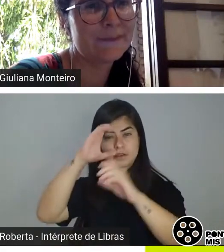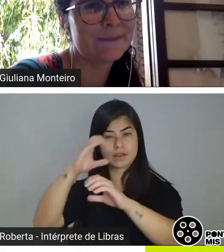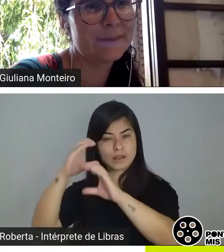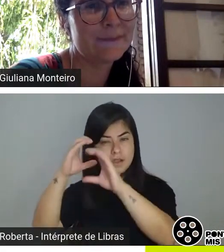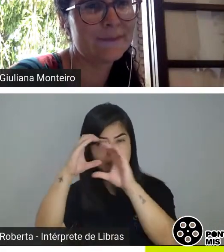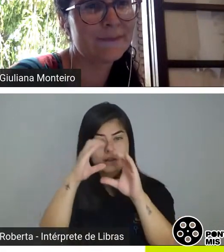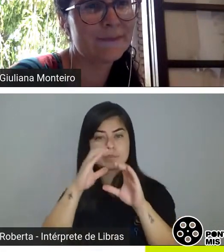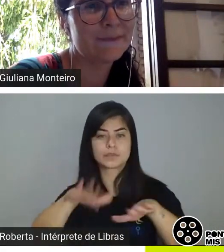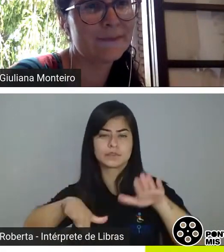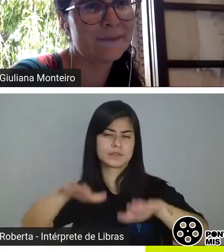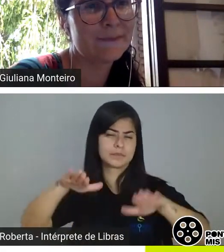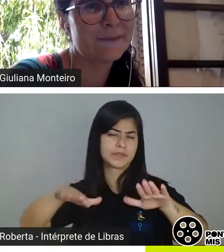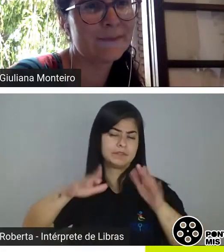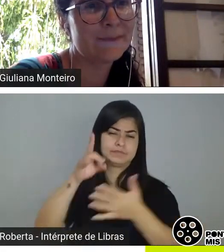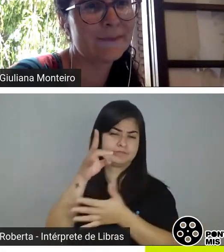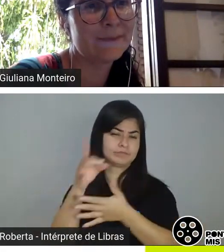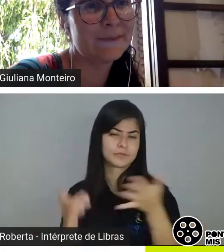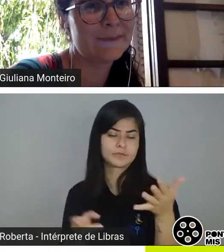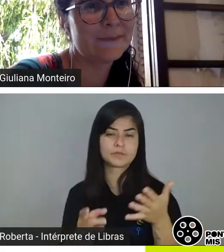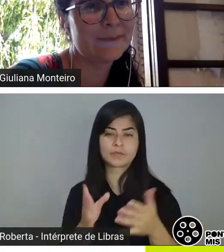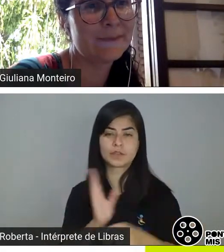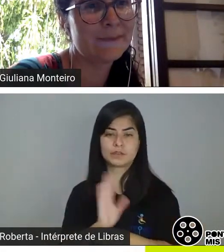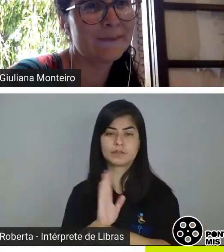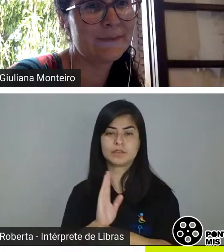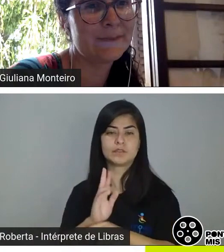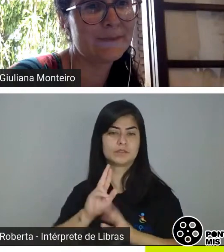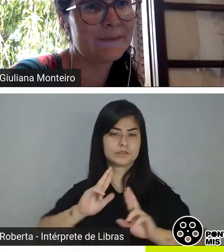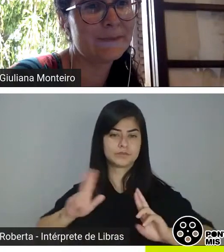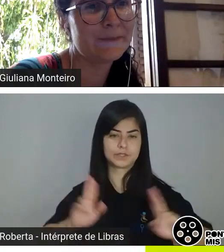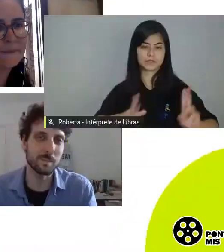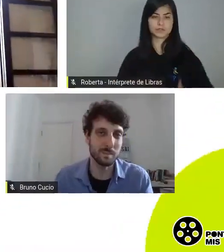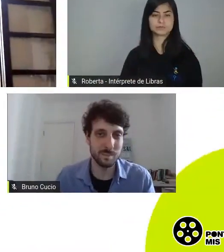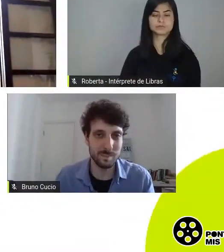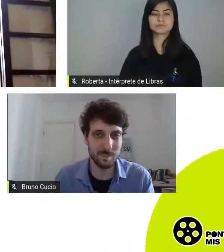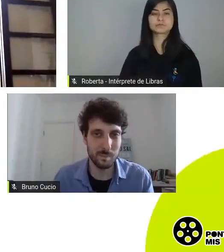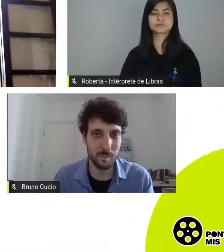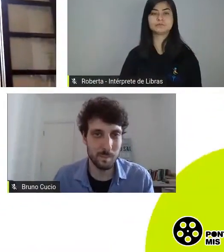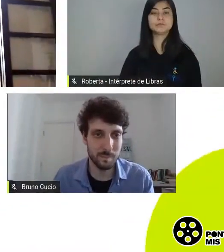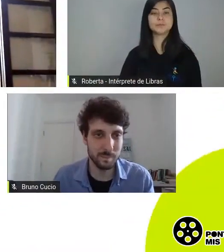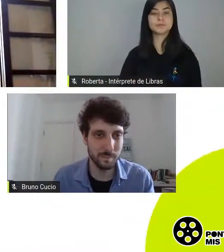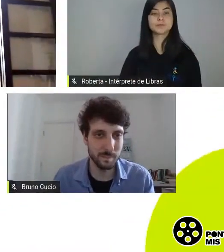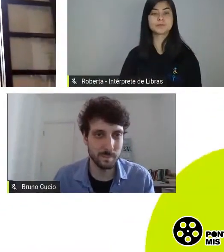né? Depende do caso, cada caso é um caso aí na decupagem.